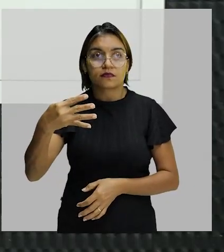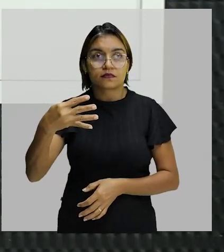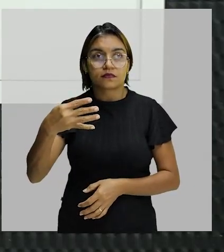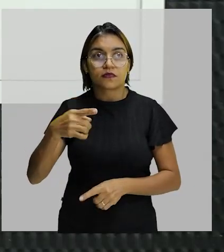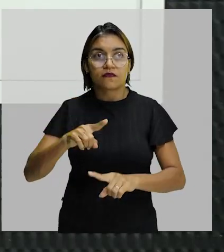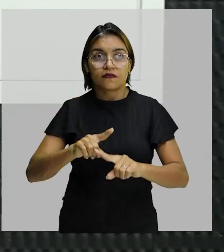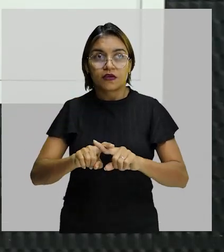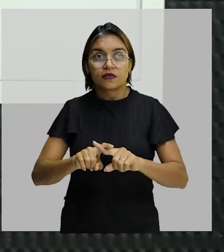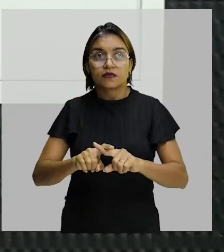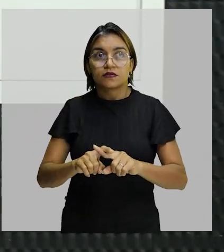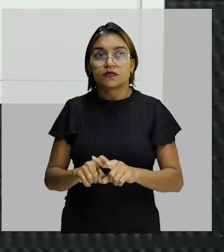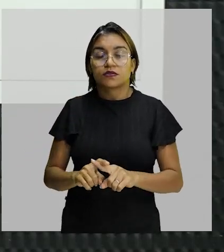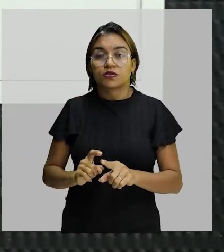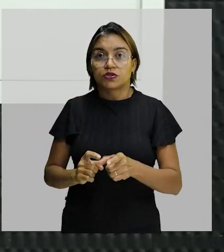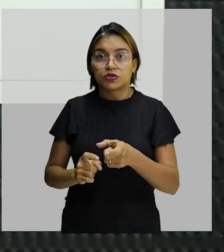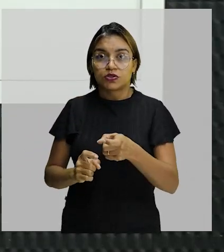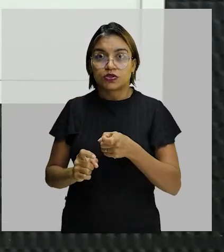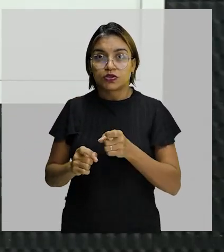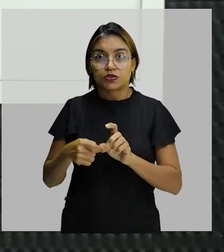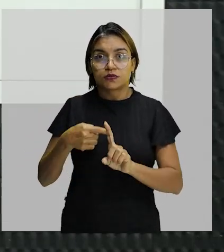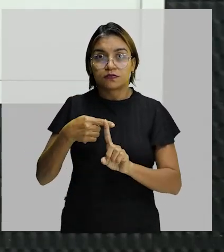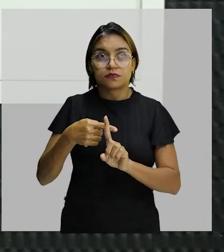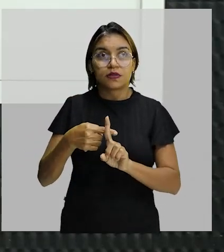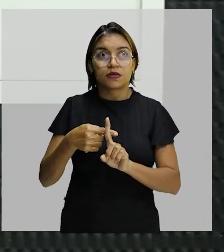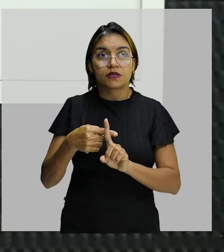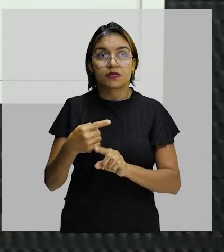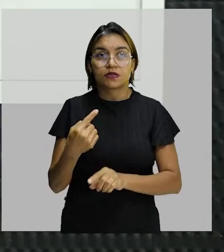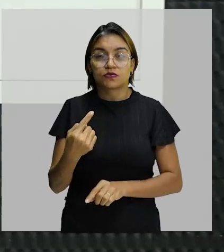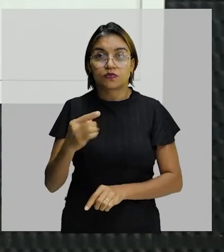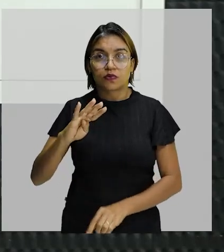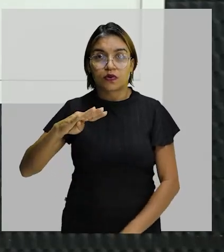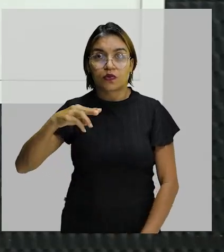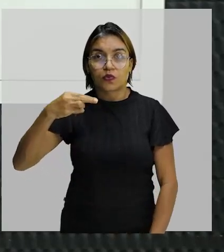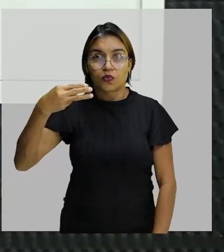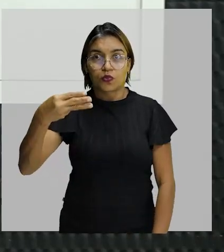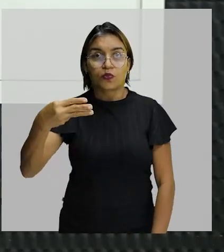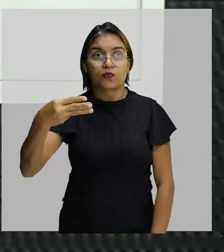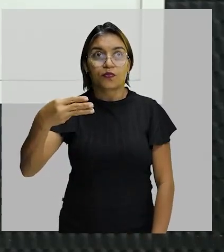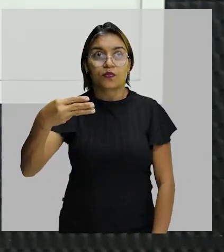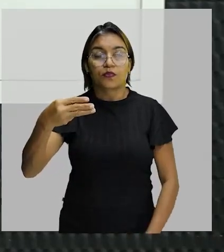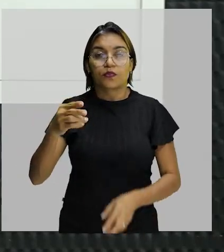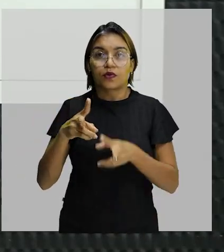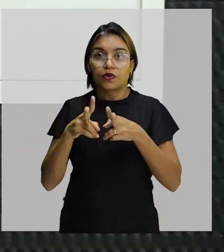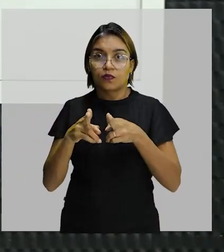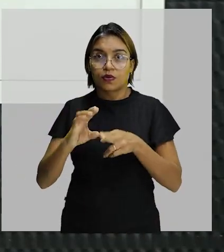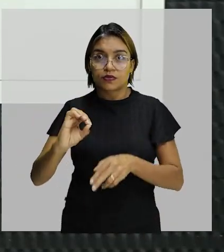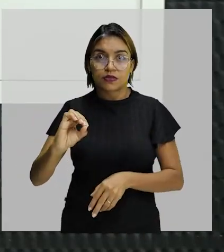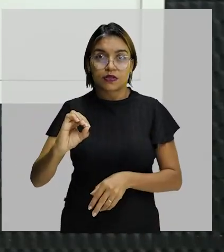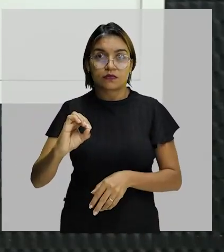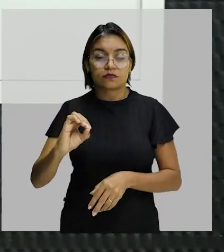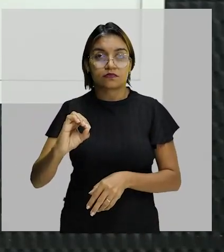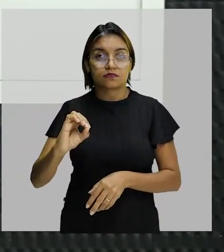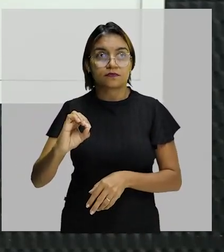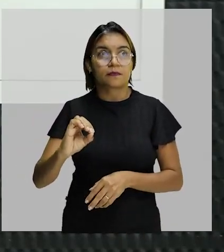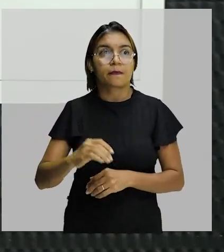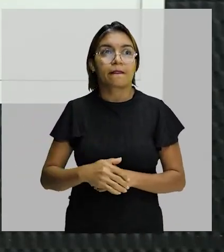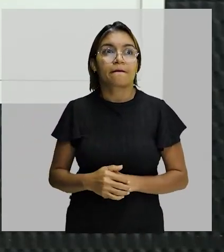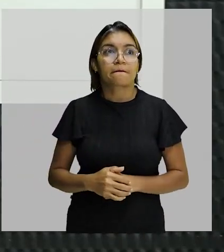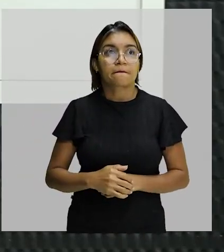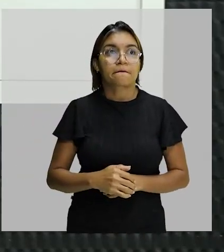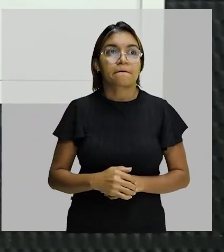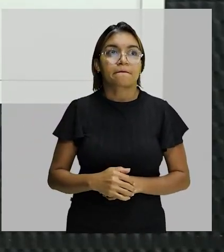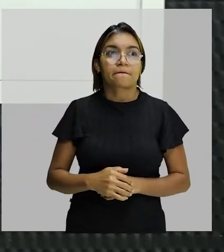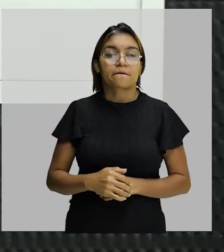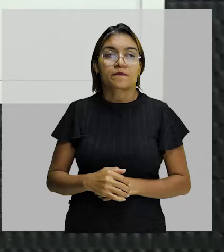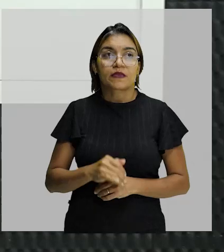cubo igual a zero. Tá? Eu nem precisei escrever na forma decomposta, eu só chamei a